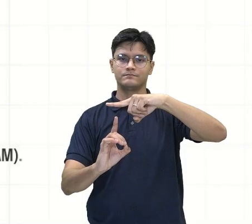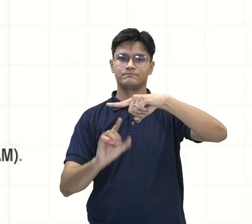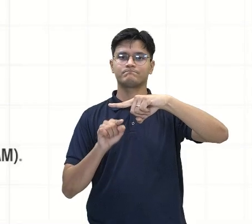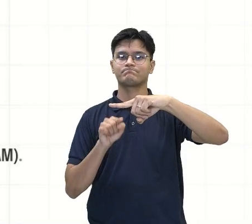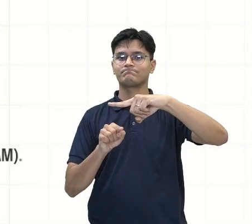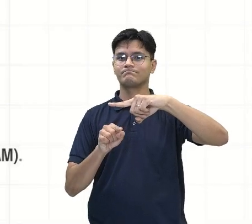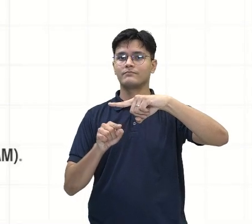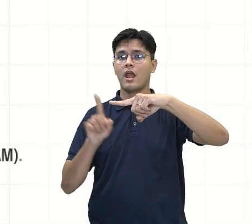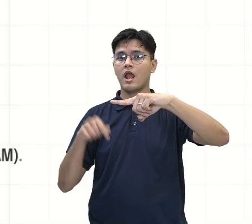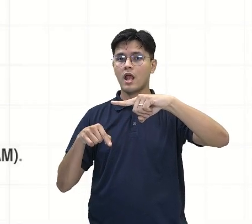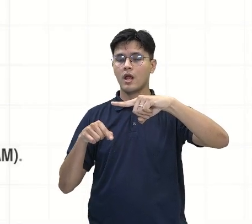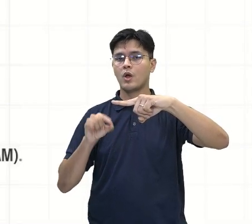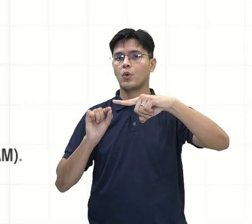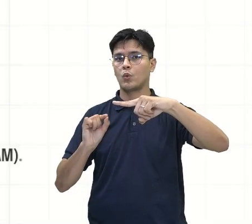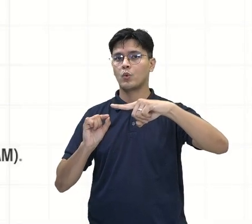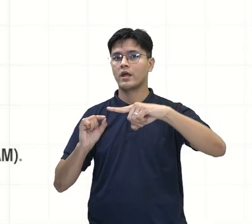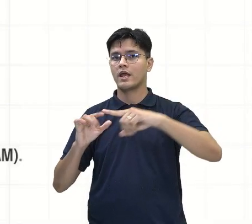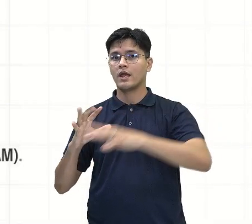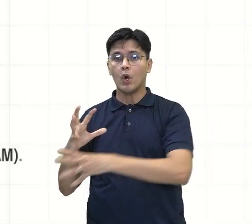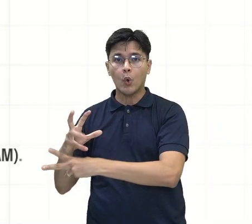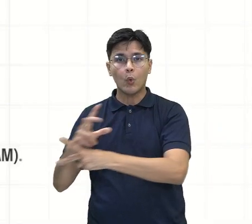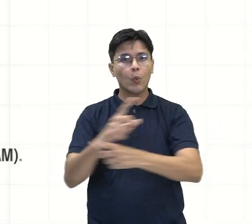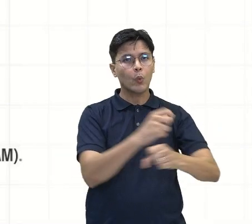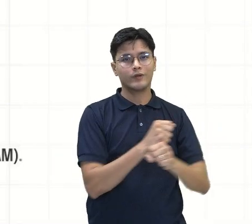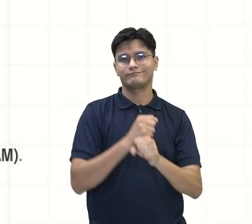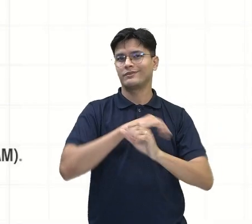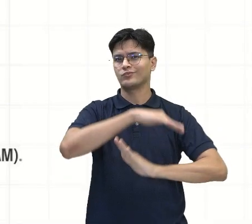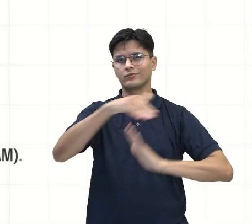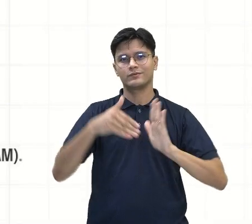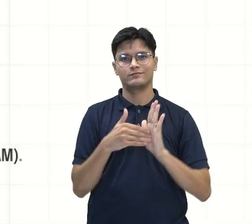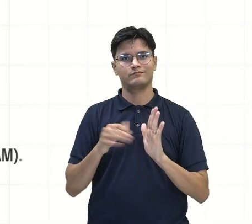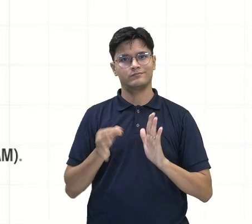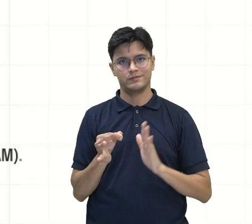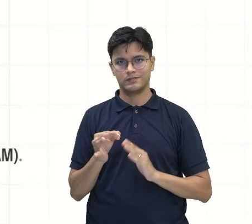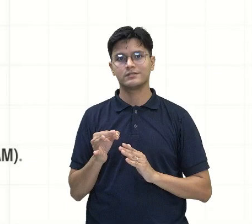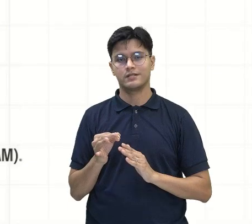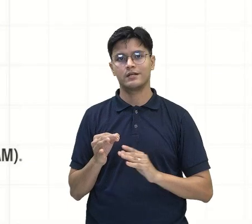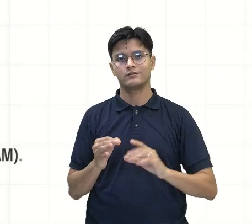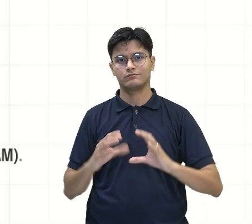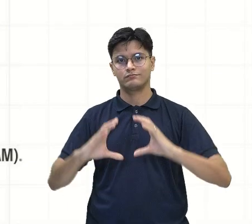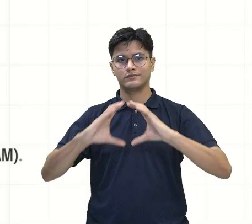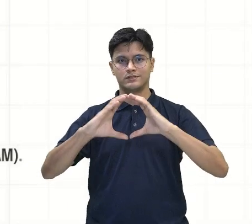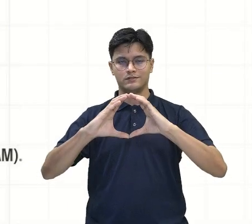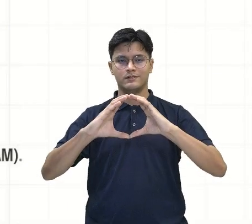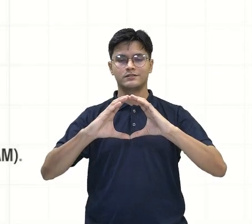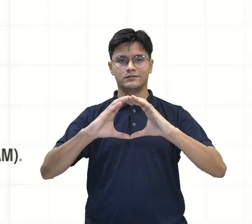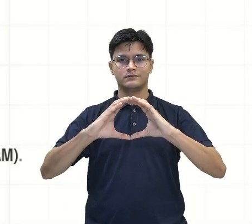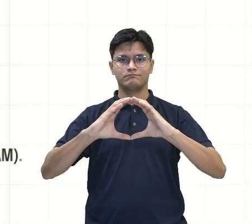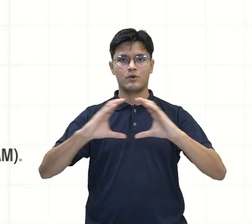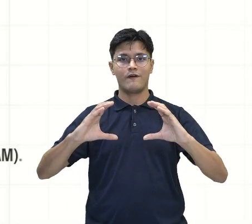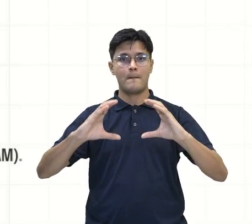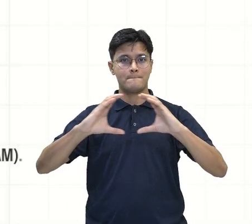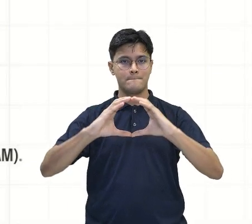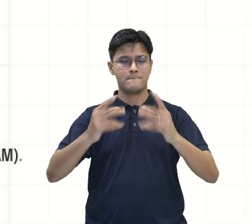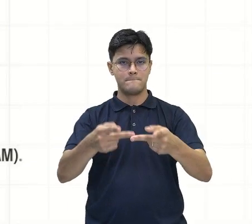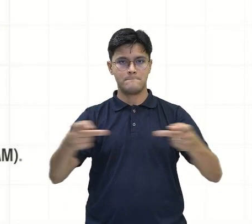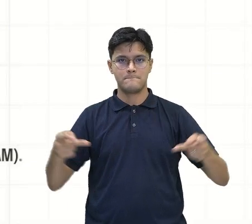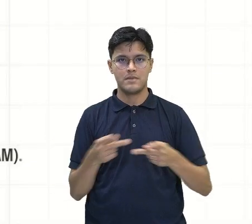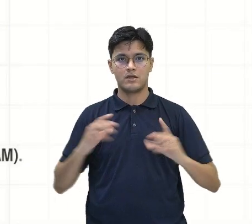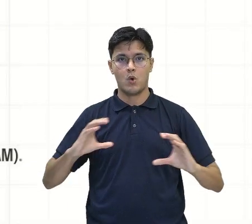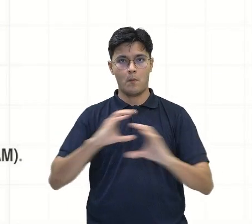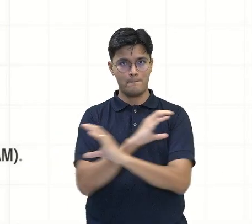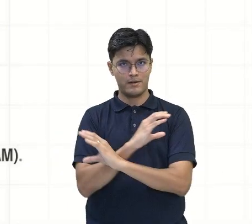é o quantitativo total de fatias de pizza que eu tenho, que são 4, tá? Só